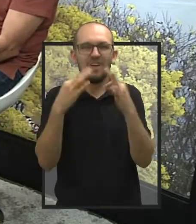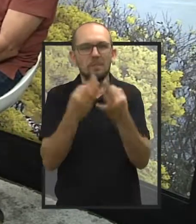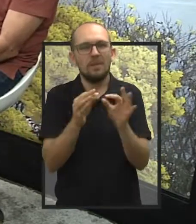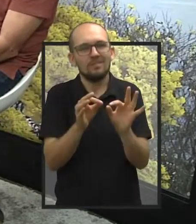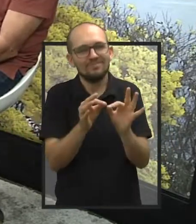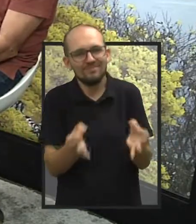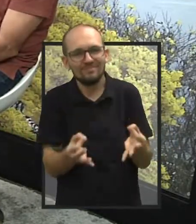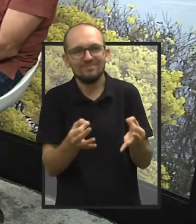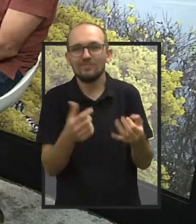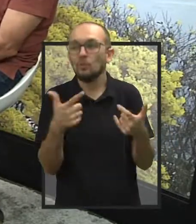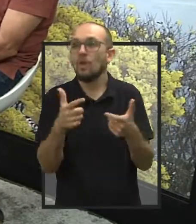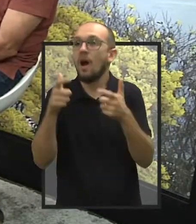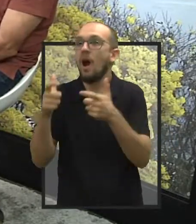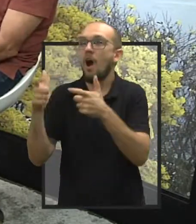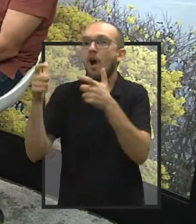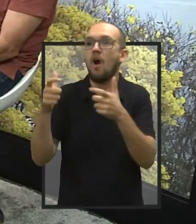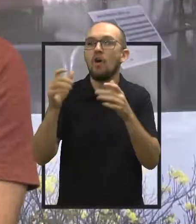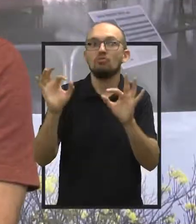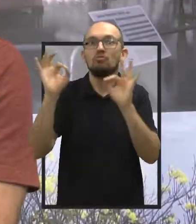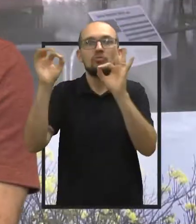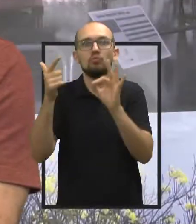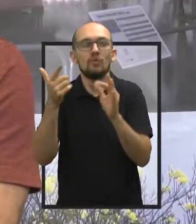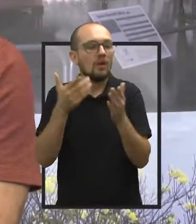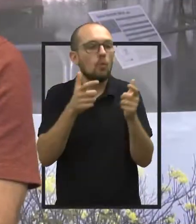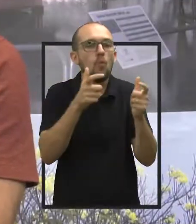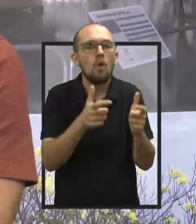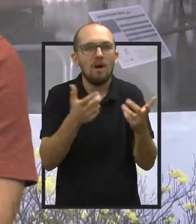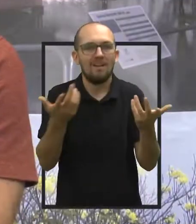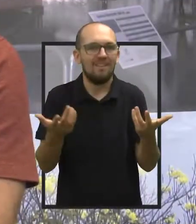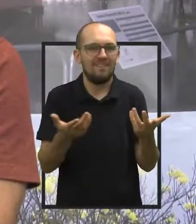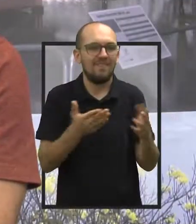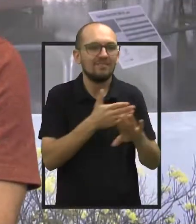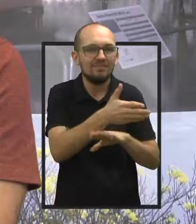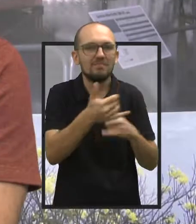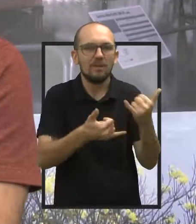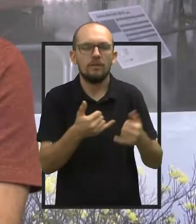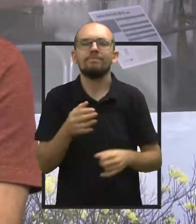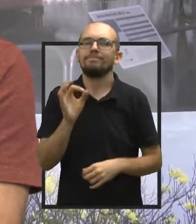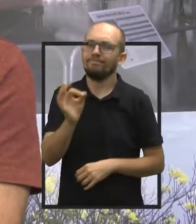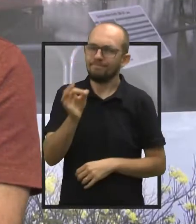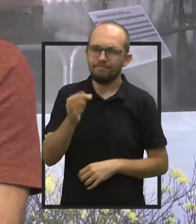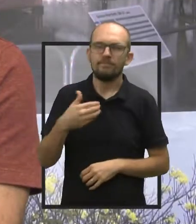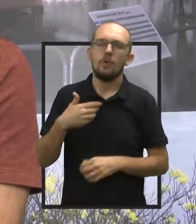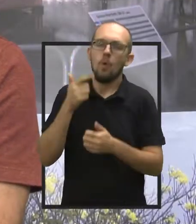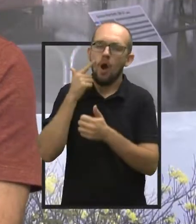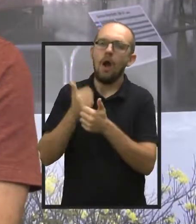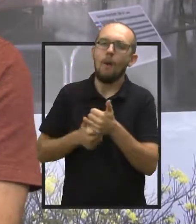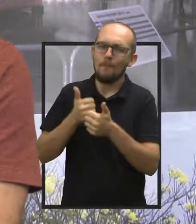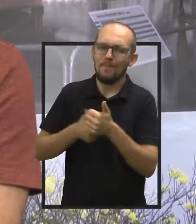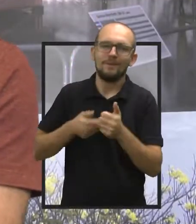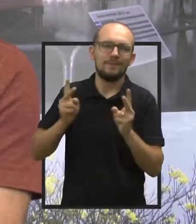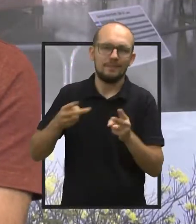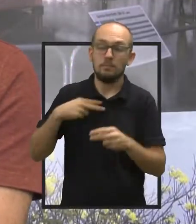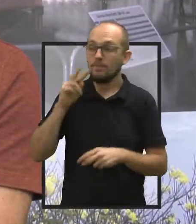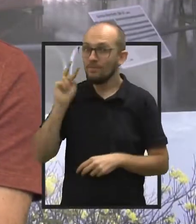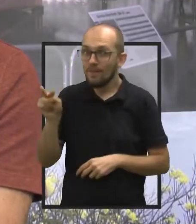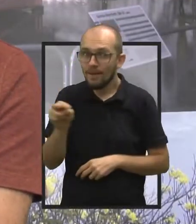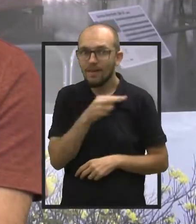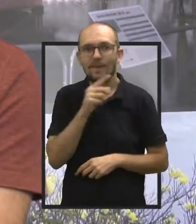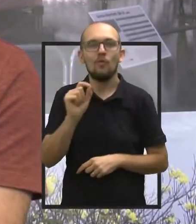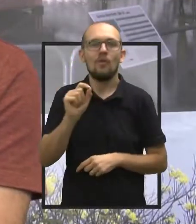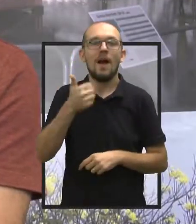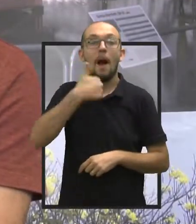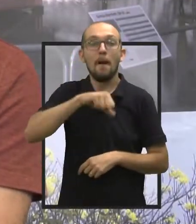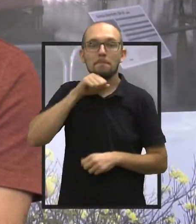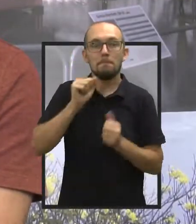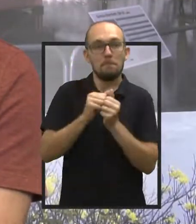não é? Com certeza, a gente acompanha, né? A gente que mora em bairros, né? Sempre morou em bairro, a gente acompanha e vê, né? A felicidade de a mãe